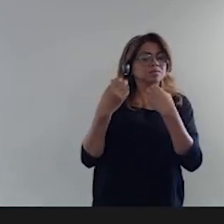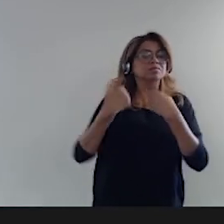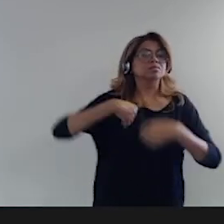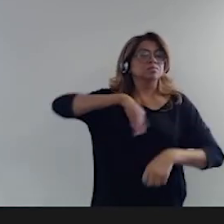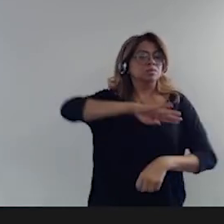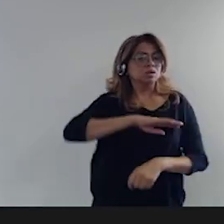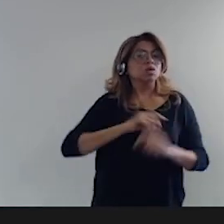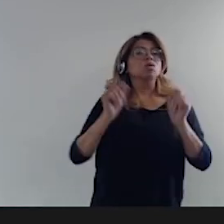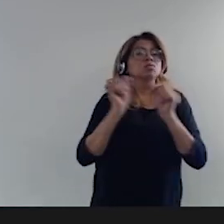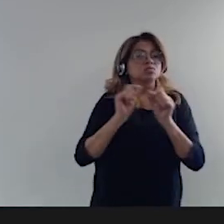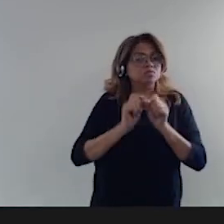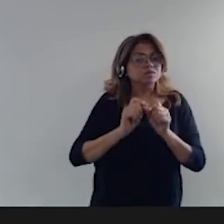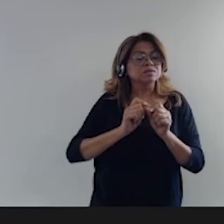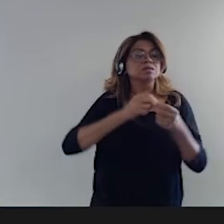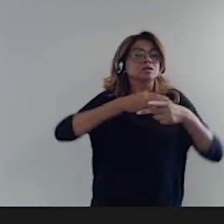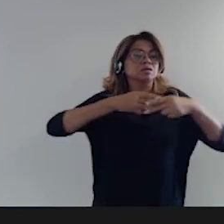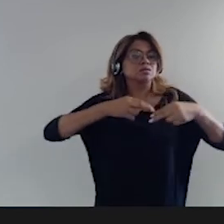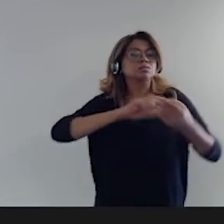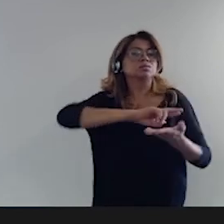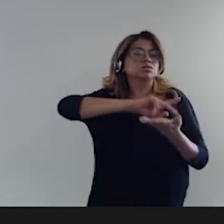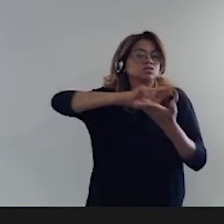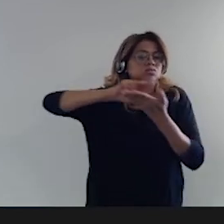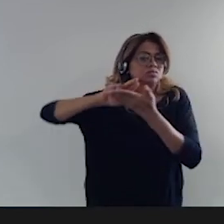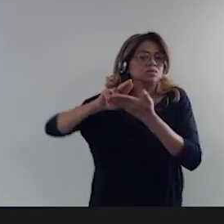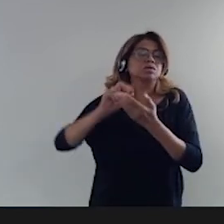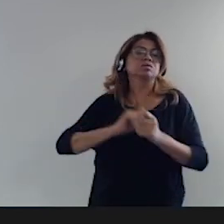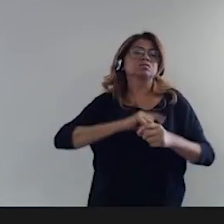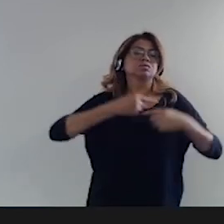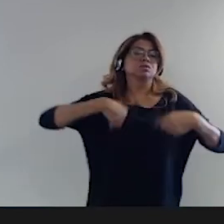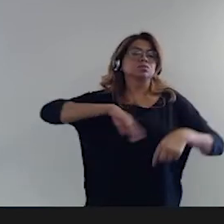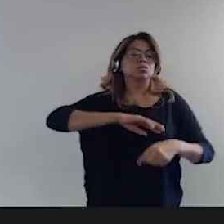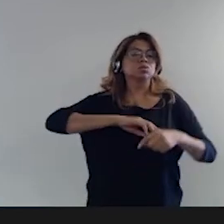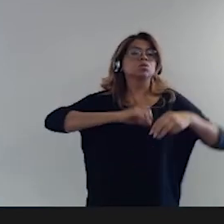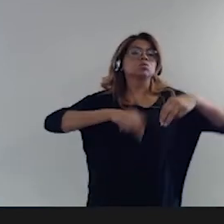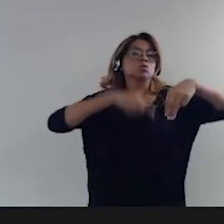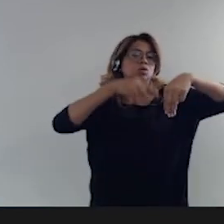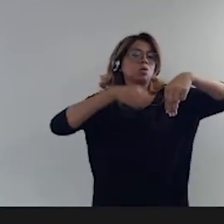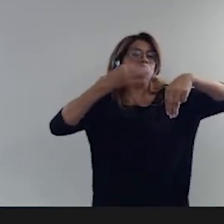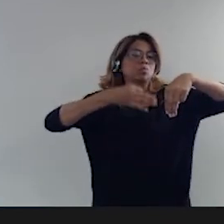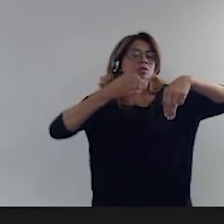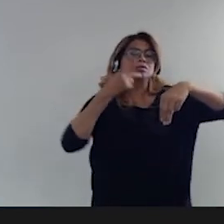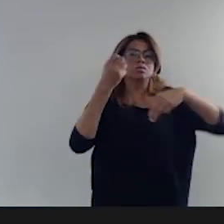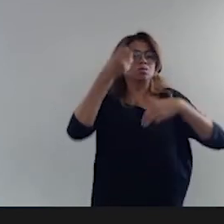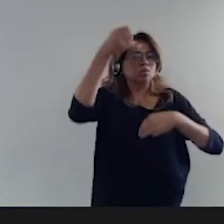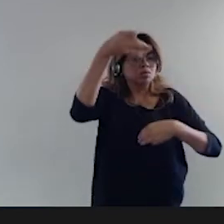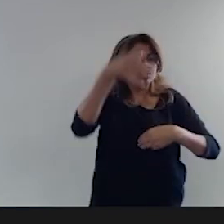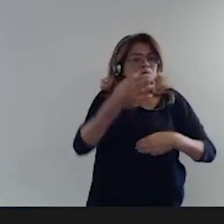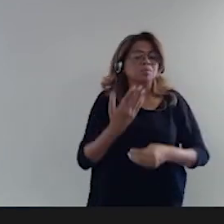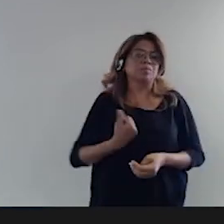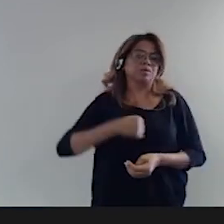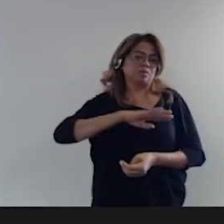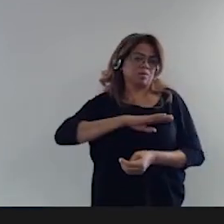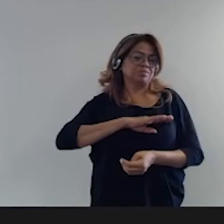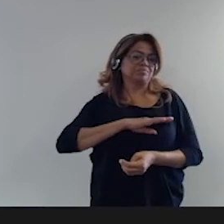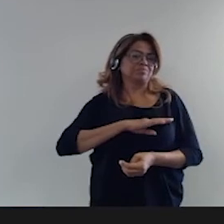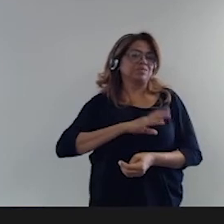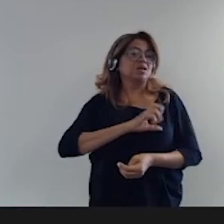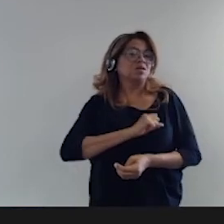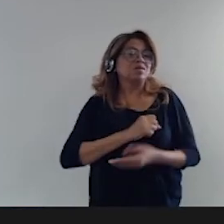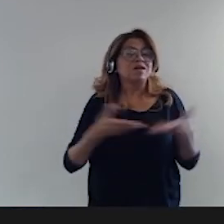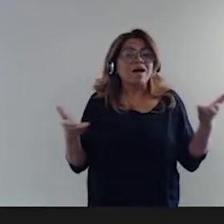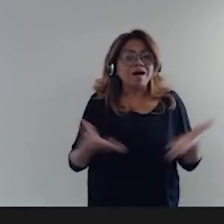nós fazermos diferente, na linha do que traçado pelo ministro Luiz Roberto Barroso. Gostaríamos de permanecer, mas